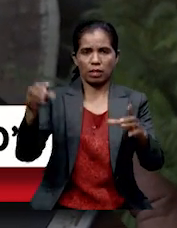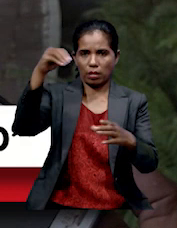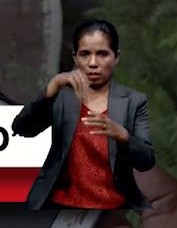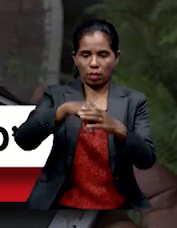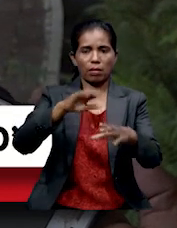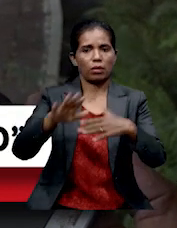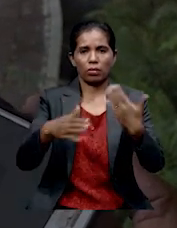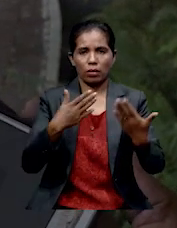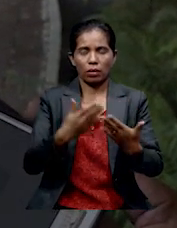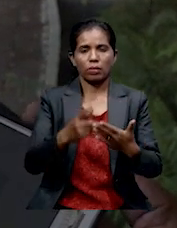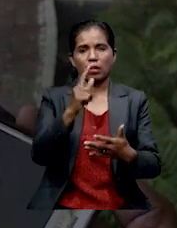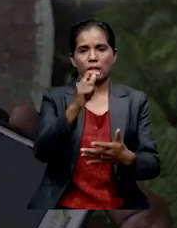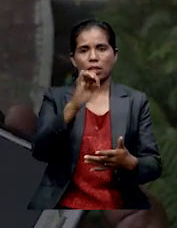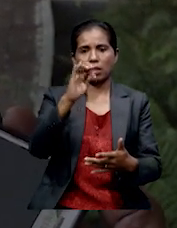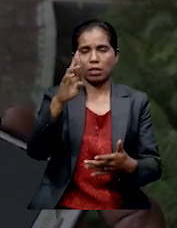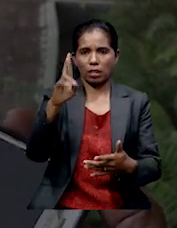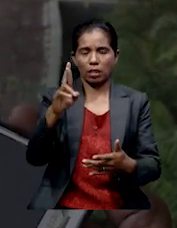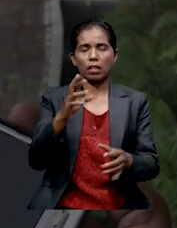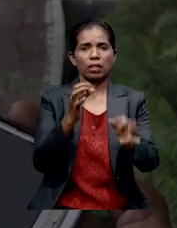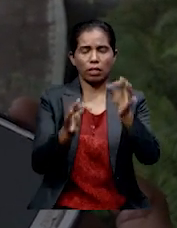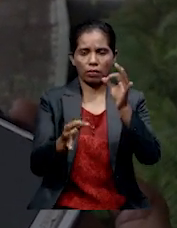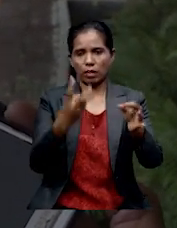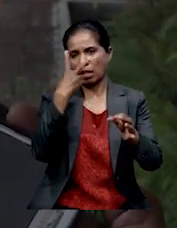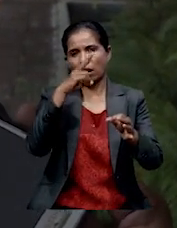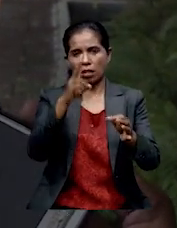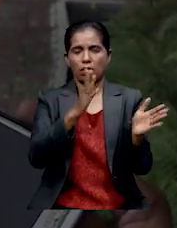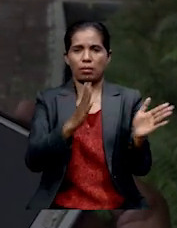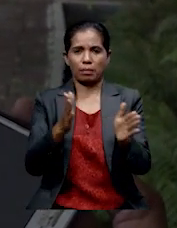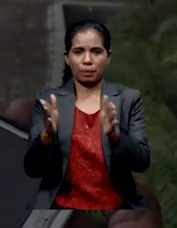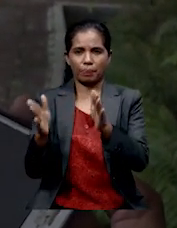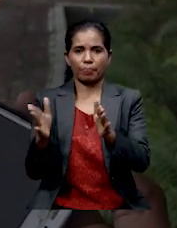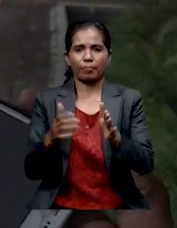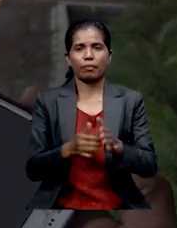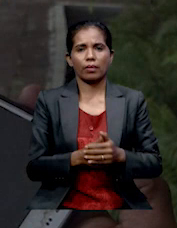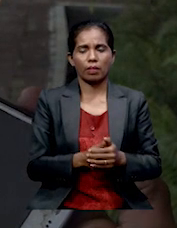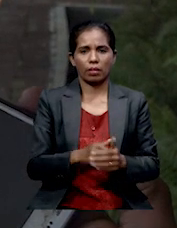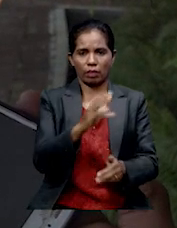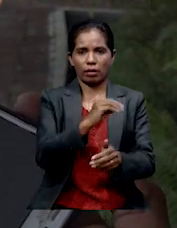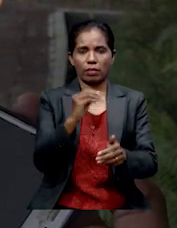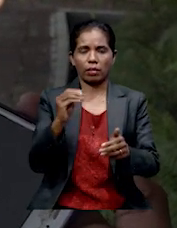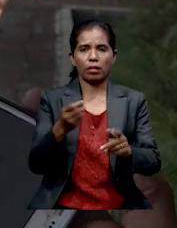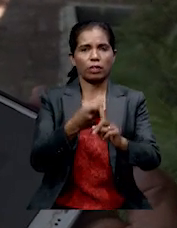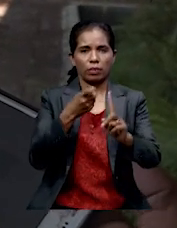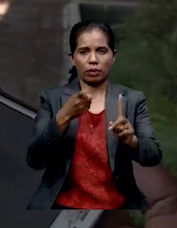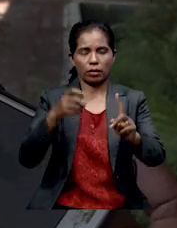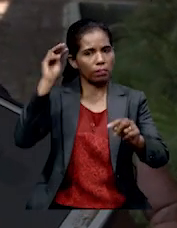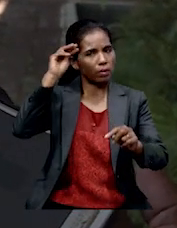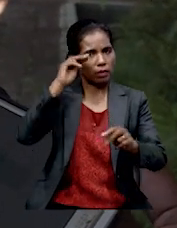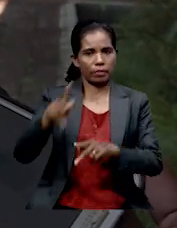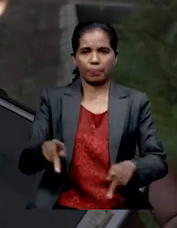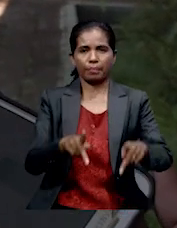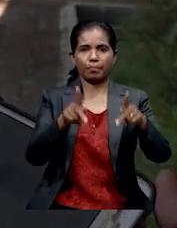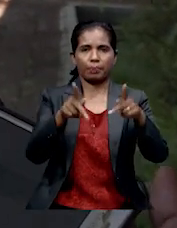ia tir quando situasi nene prosesu juridiku ka liusi be ministeri publiku nini